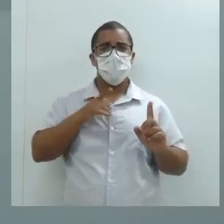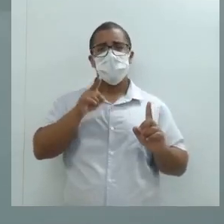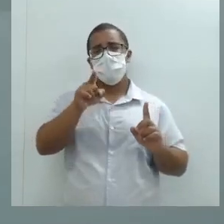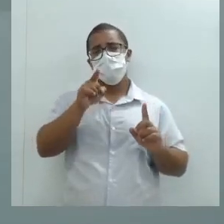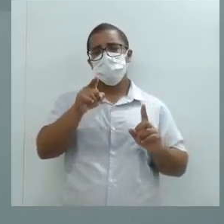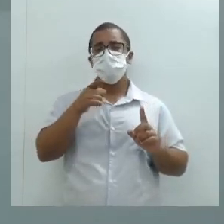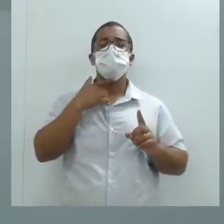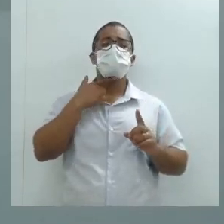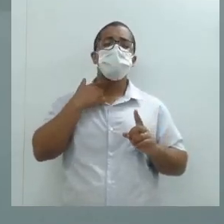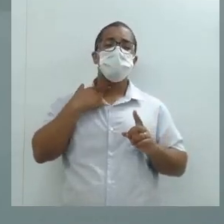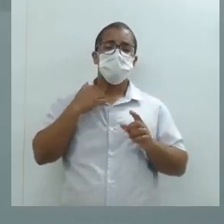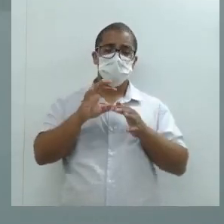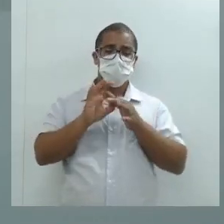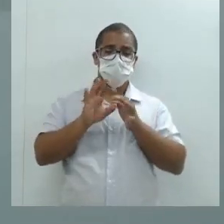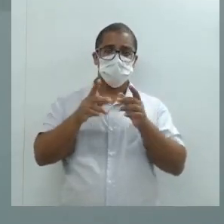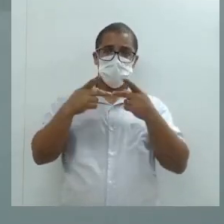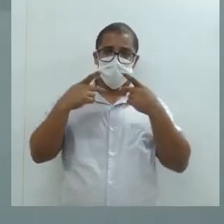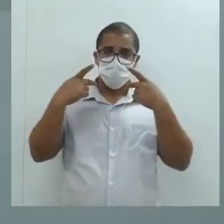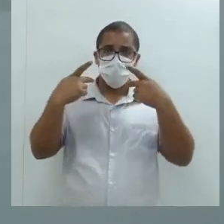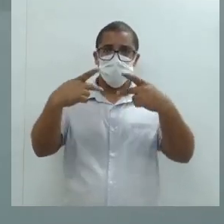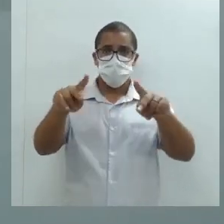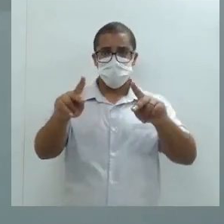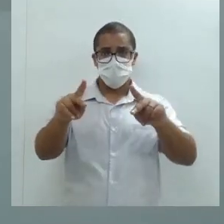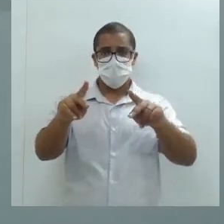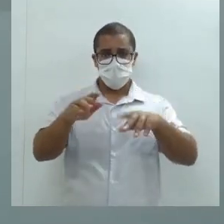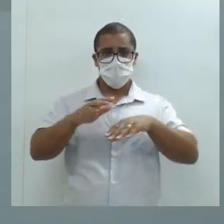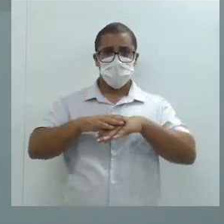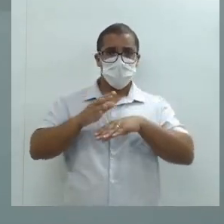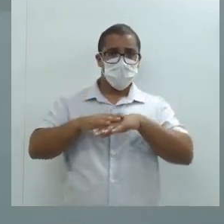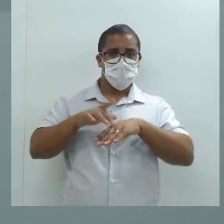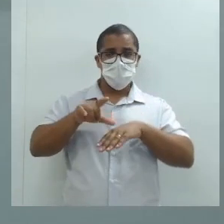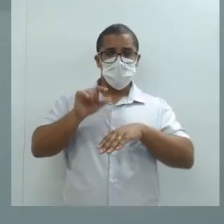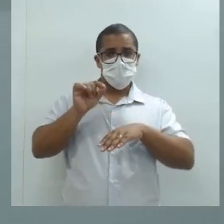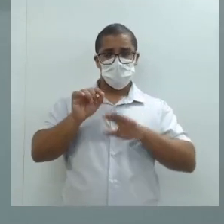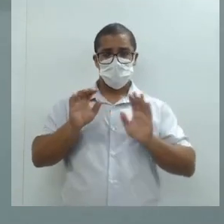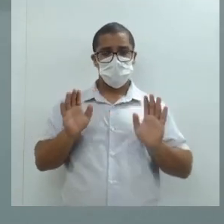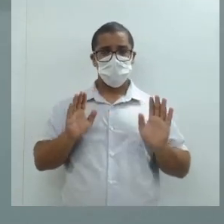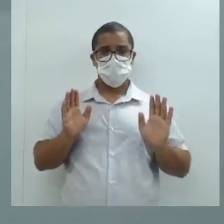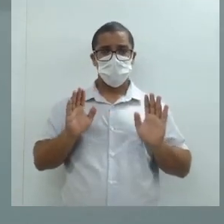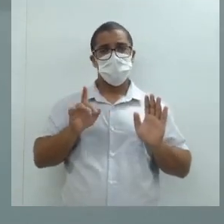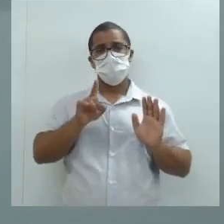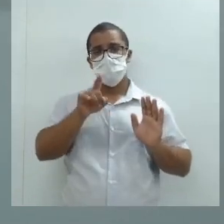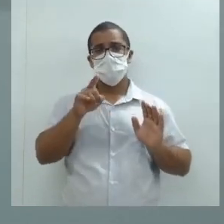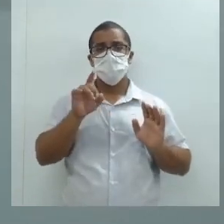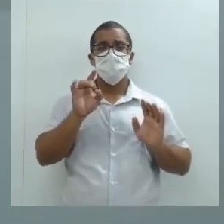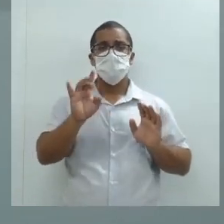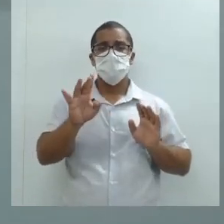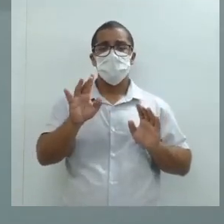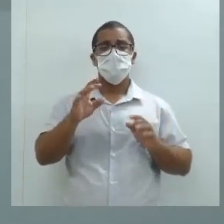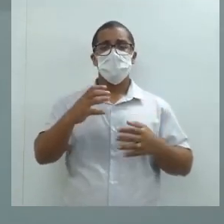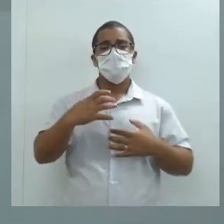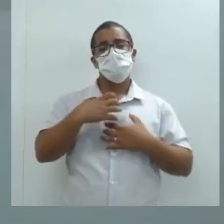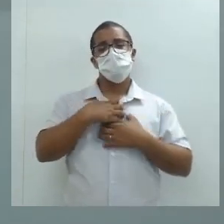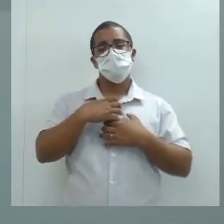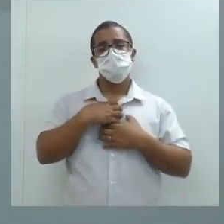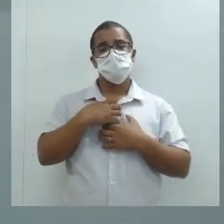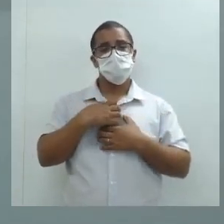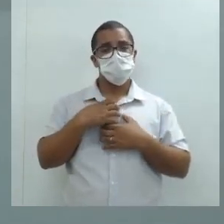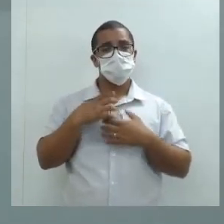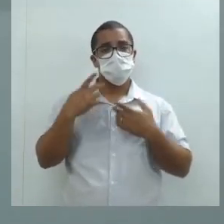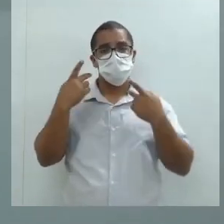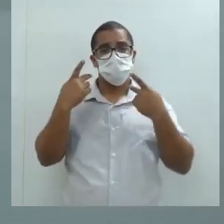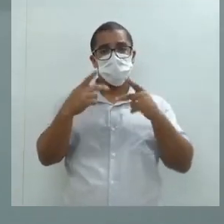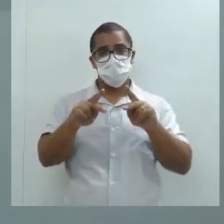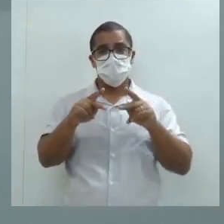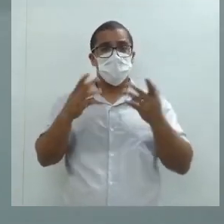orientação sexual e não é uma questão de escolha. Você apenas está dentro do seu organismo e